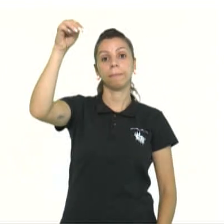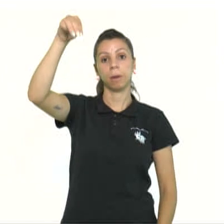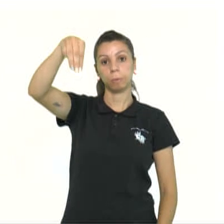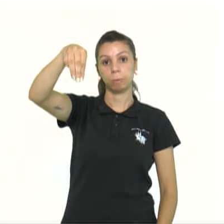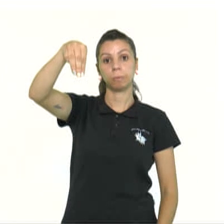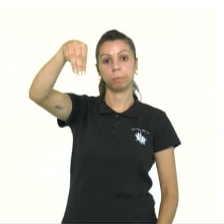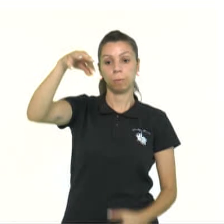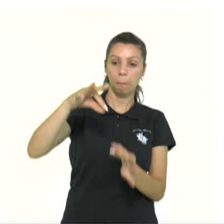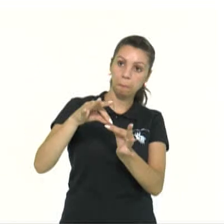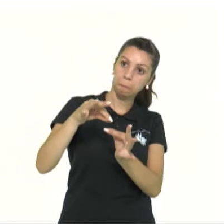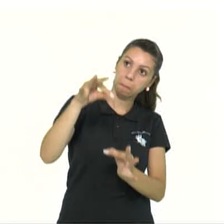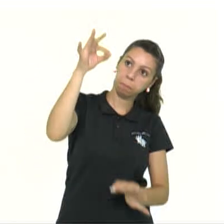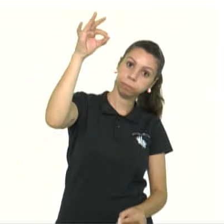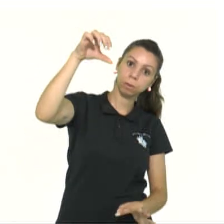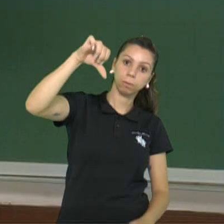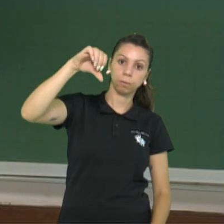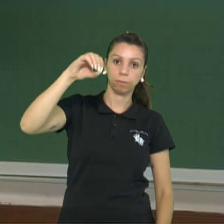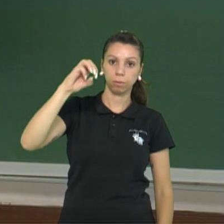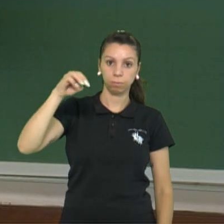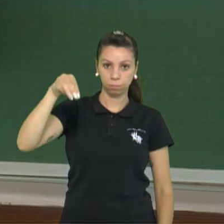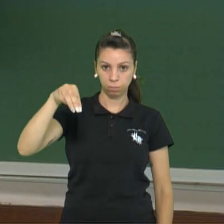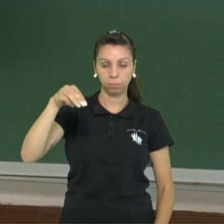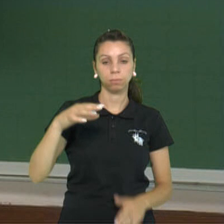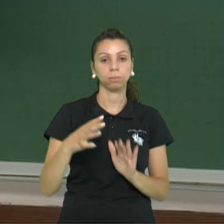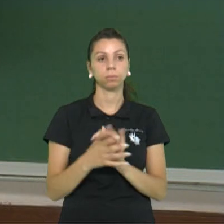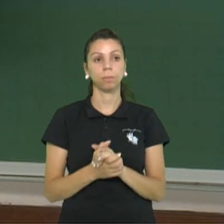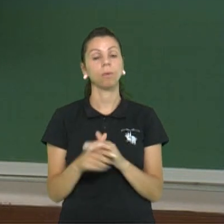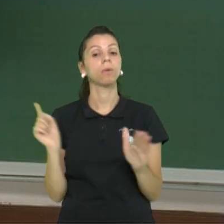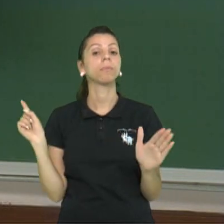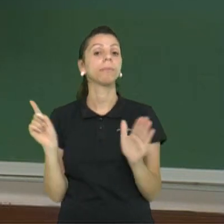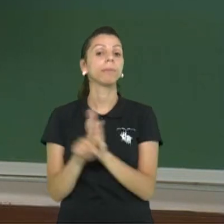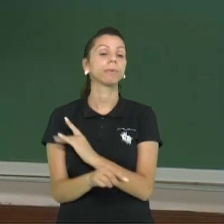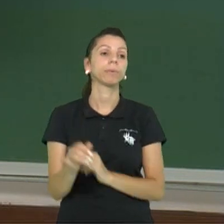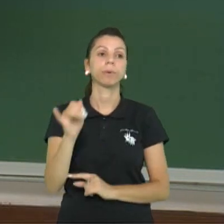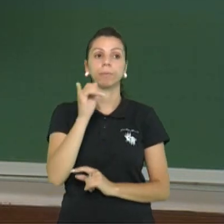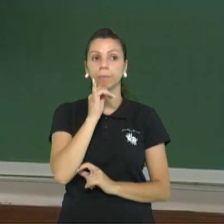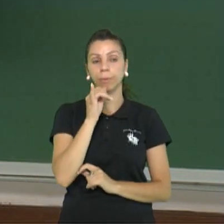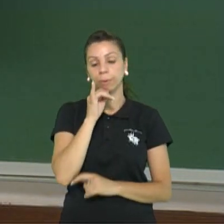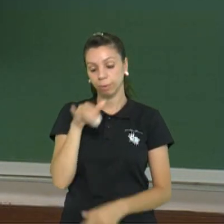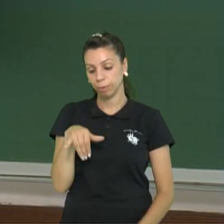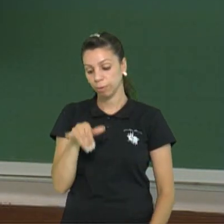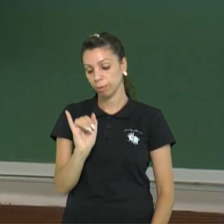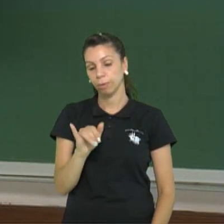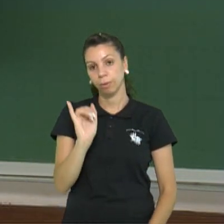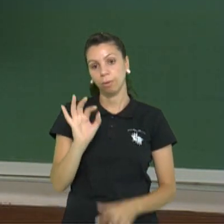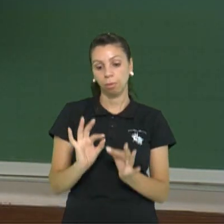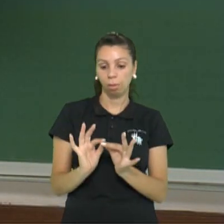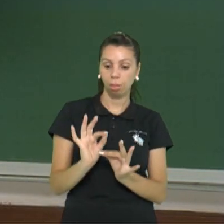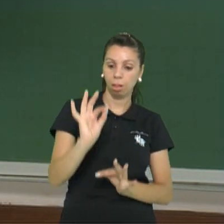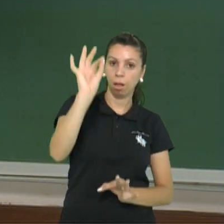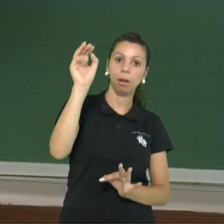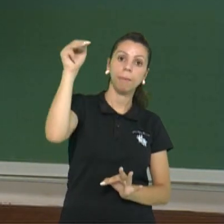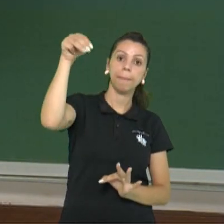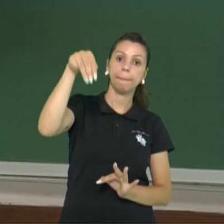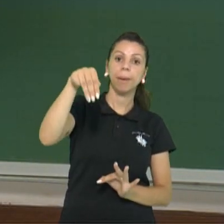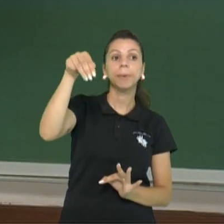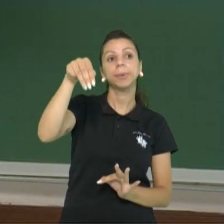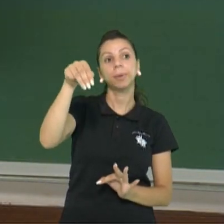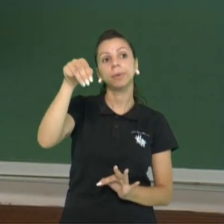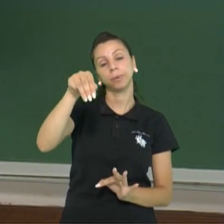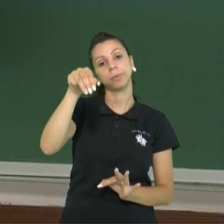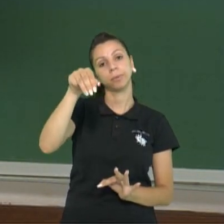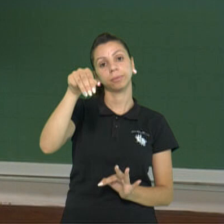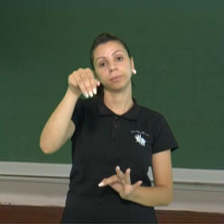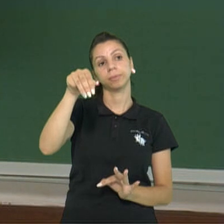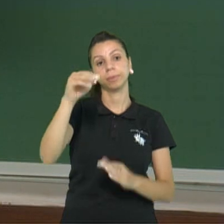90 metros. Ok? Então, quando ele pergunta ali, y é a altura máxima em metros, né? Então, determinar a altura